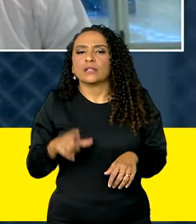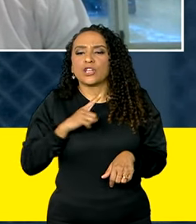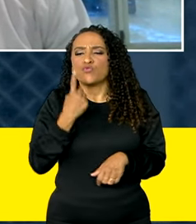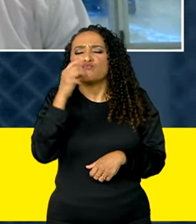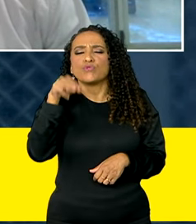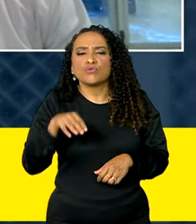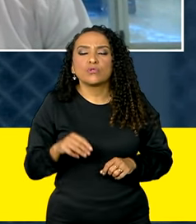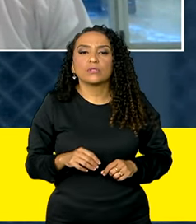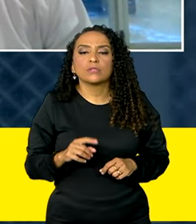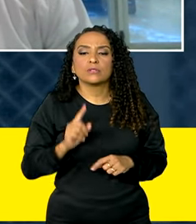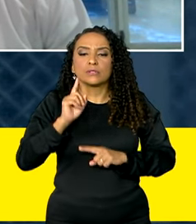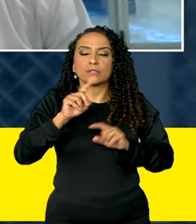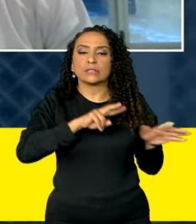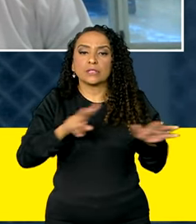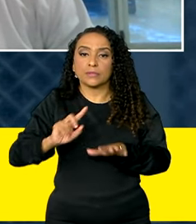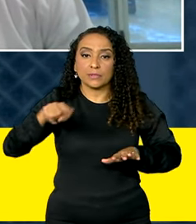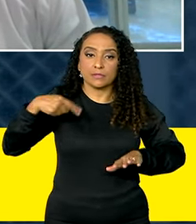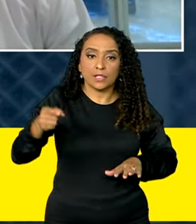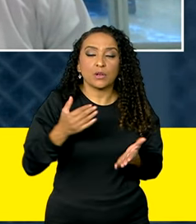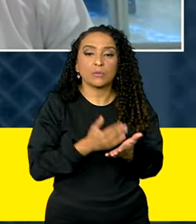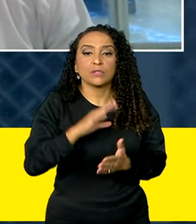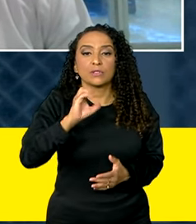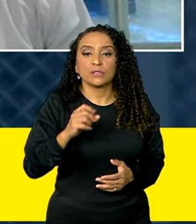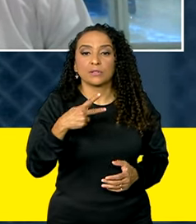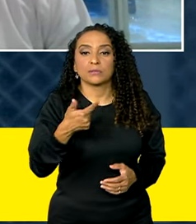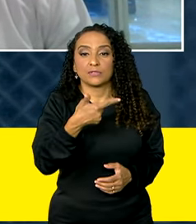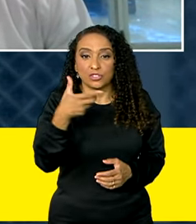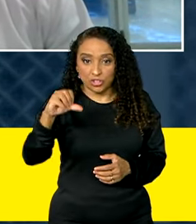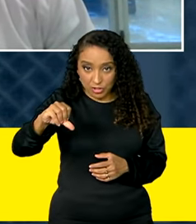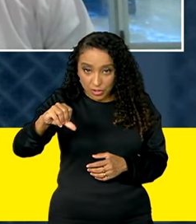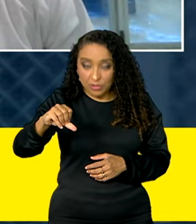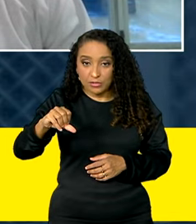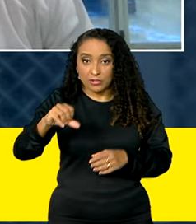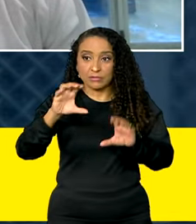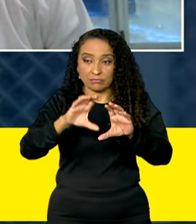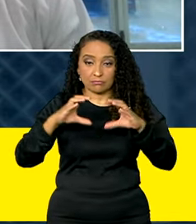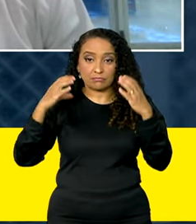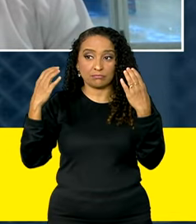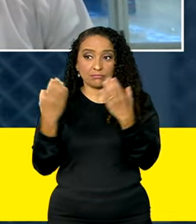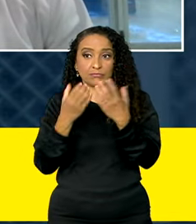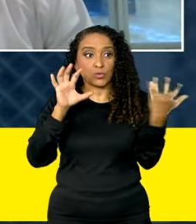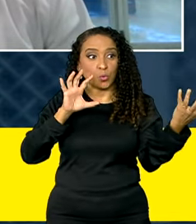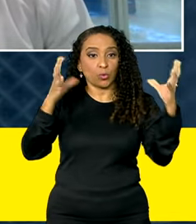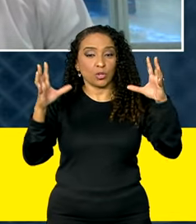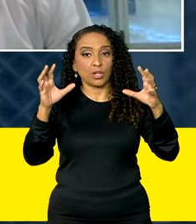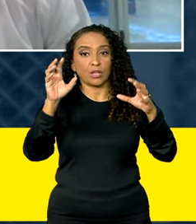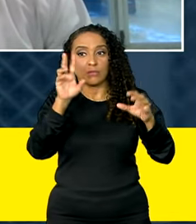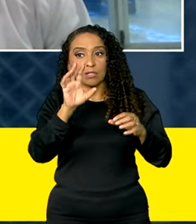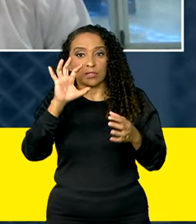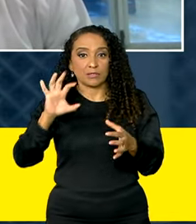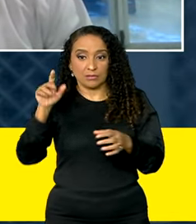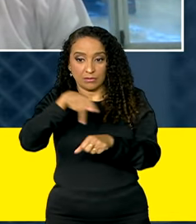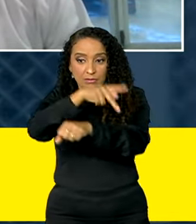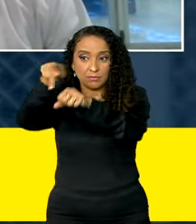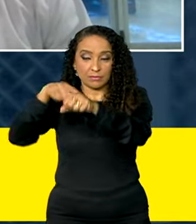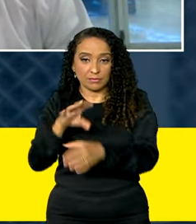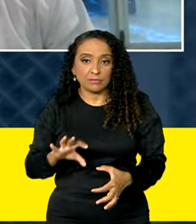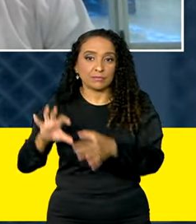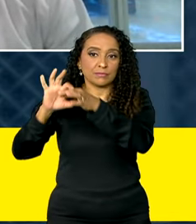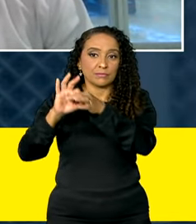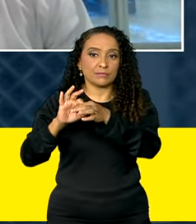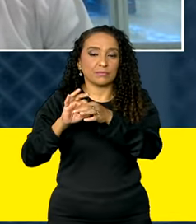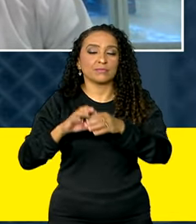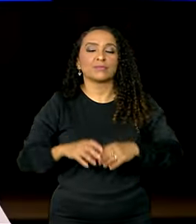um minutinho. Na próxima semana começa a COP29, a Conferência do Clima das Nações Unidas, que esse ano vai acontecer no